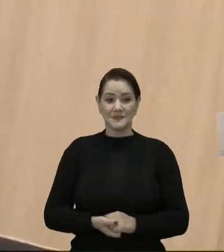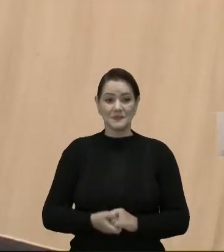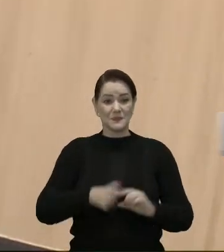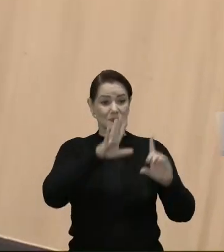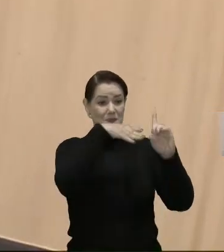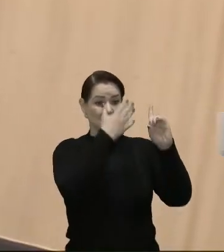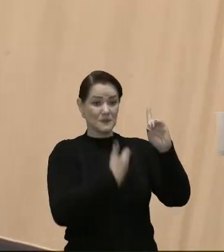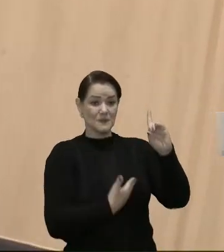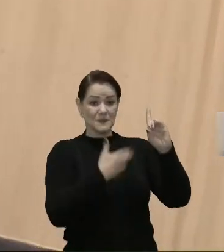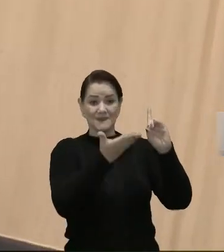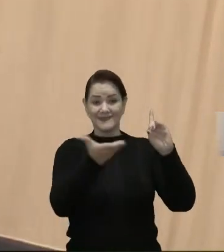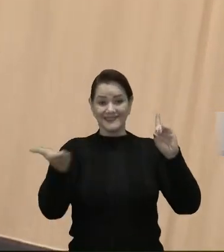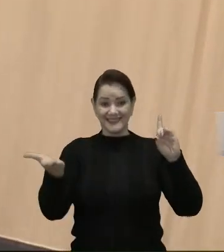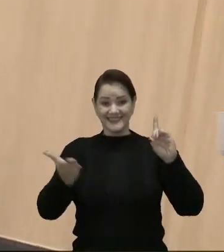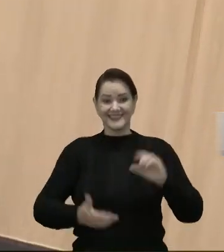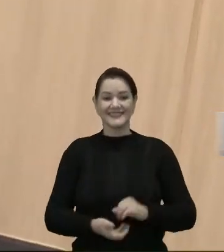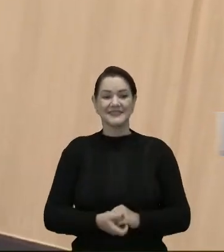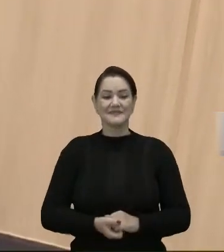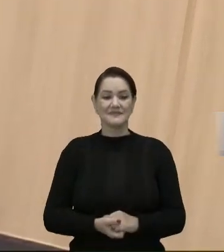homenageado.